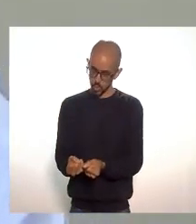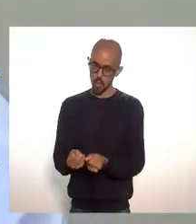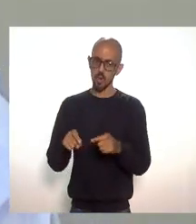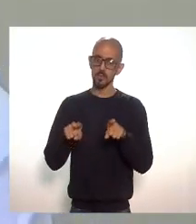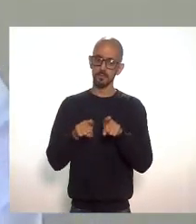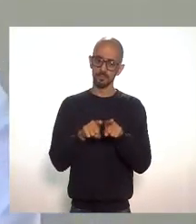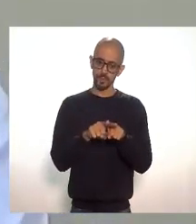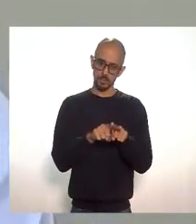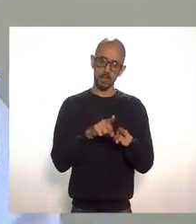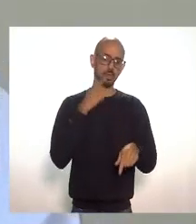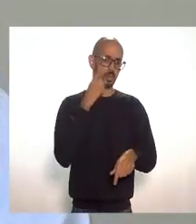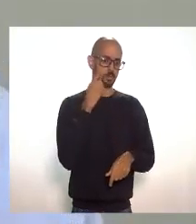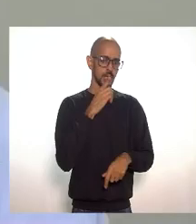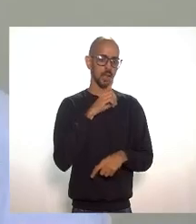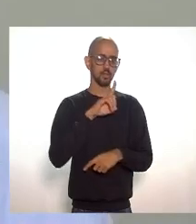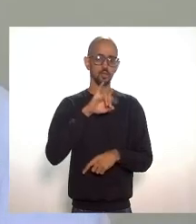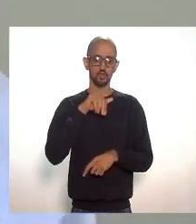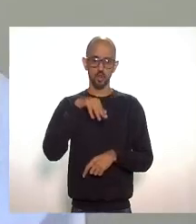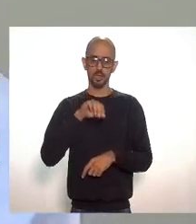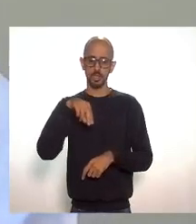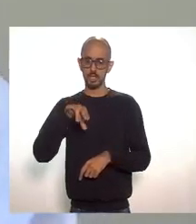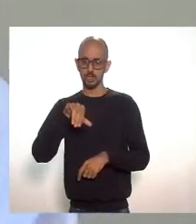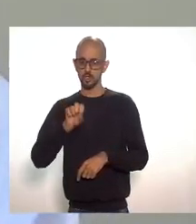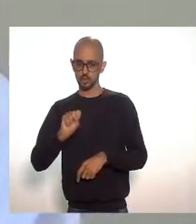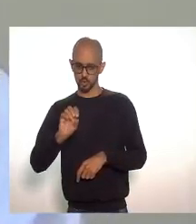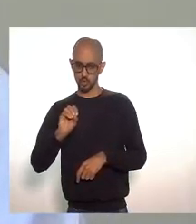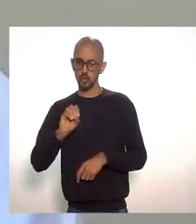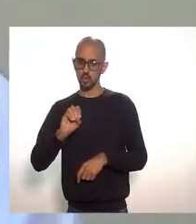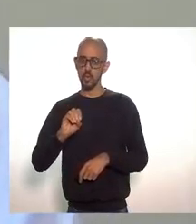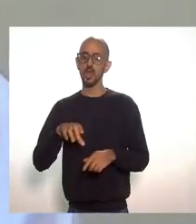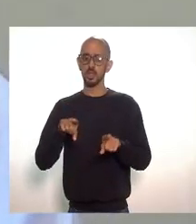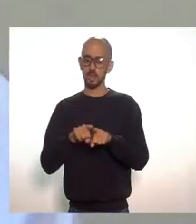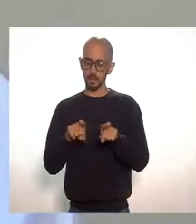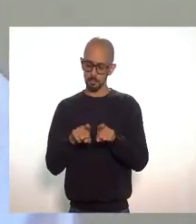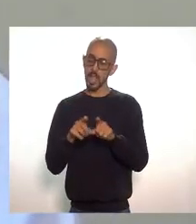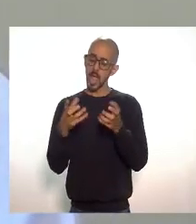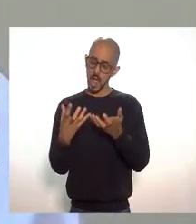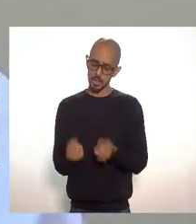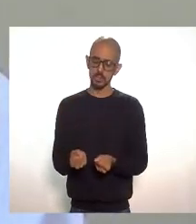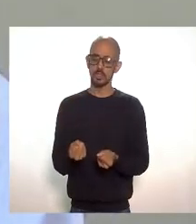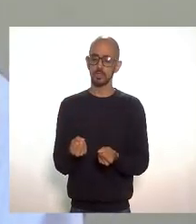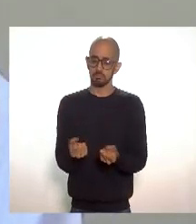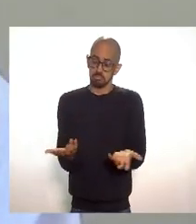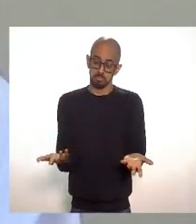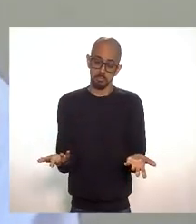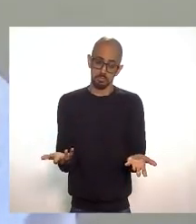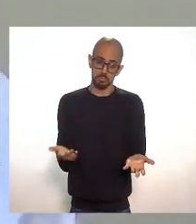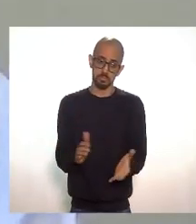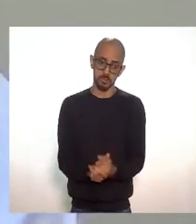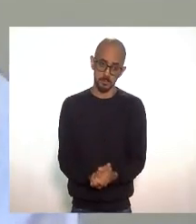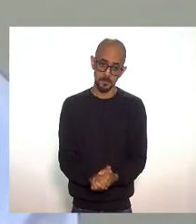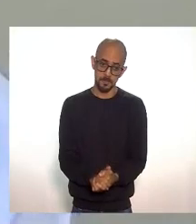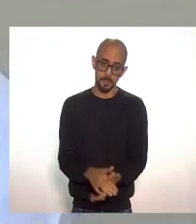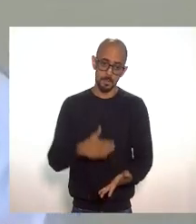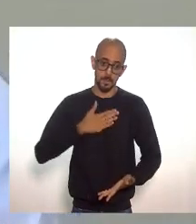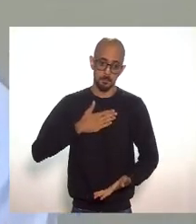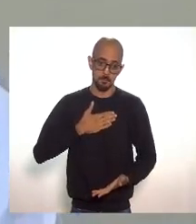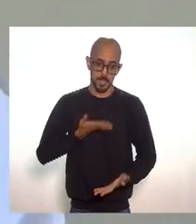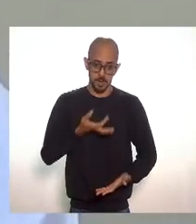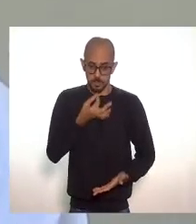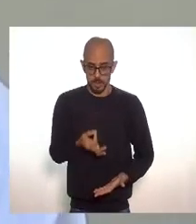a proposta, e o deputado Dionísio Lins, não tem dúvida que também vai fazer essa acomodação. Também pedido a Vossa